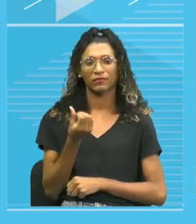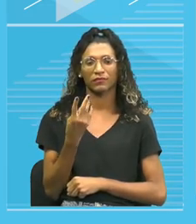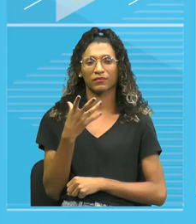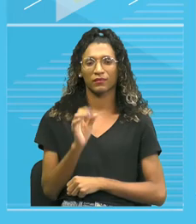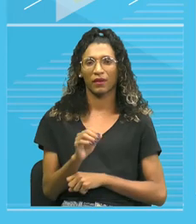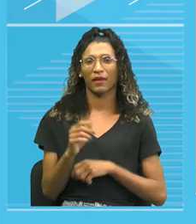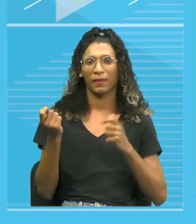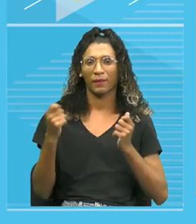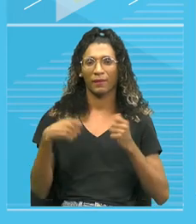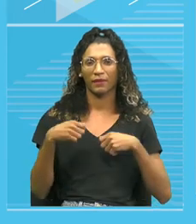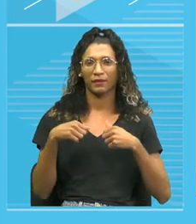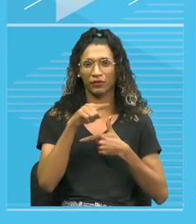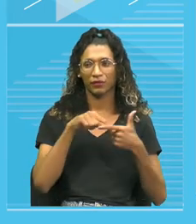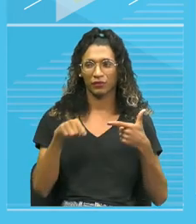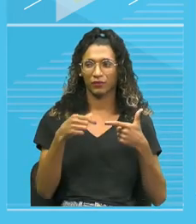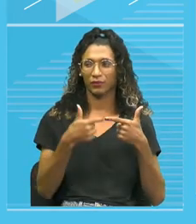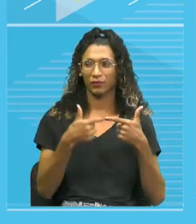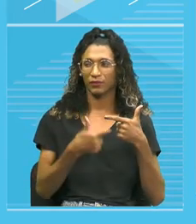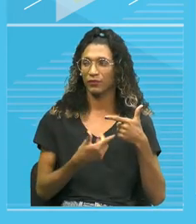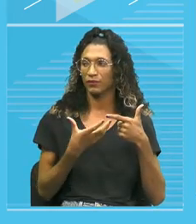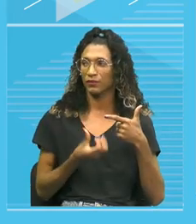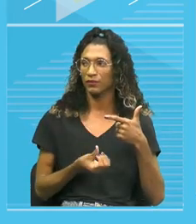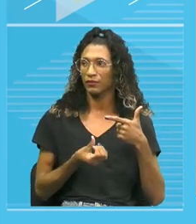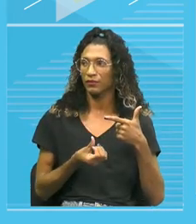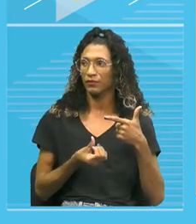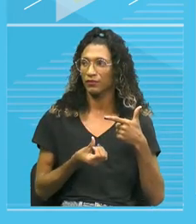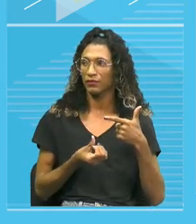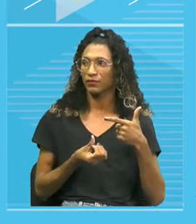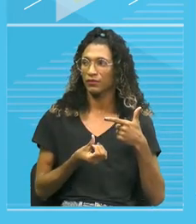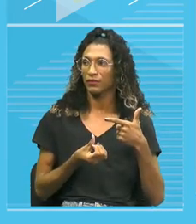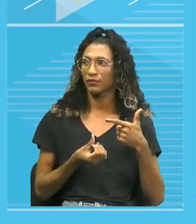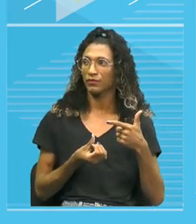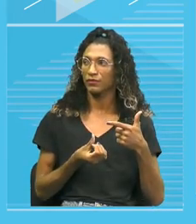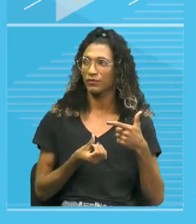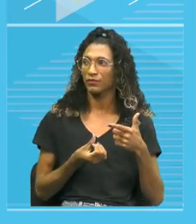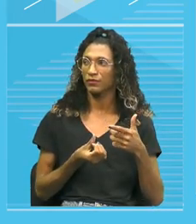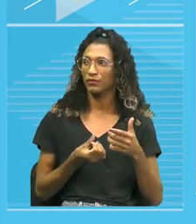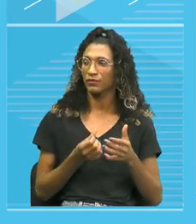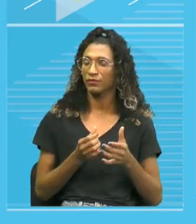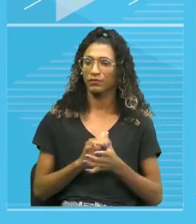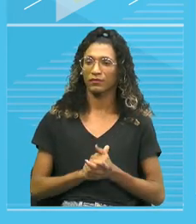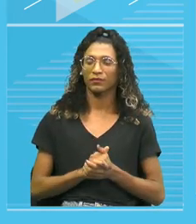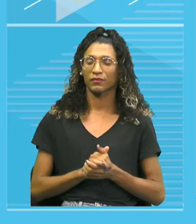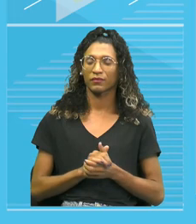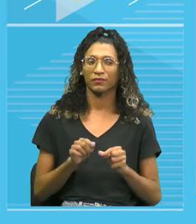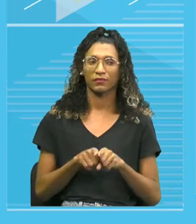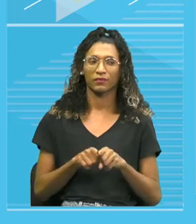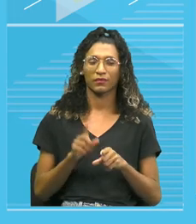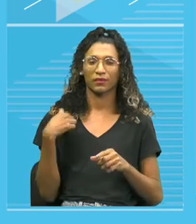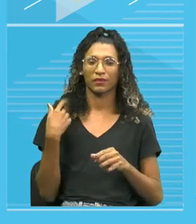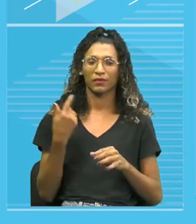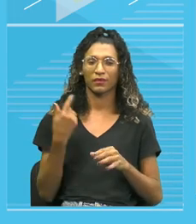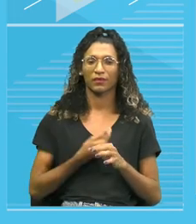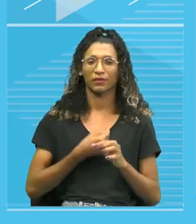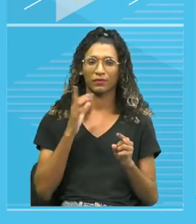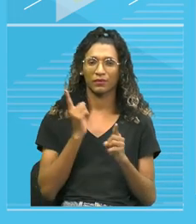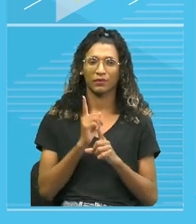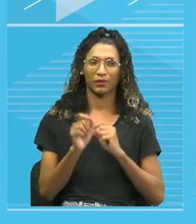aí é só dividir por 26 ou 26 vai para outro lado dividindo na hora que tu dividir esse valor por 26 nós vamos encontrar